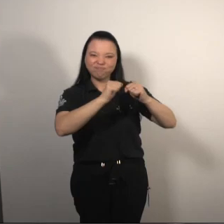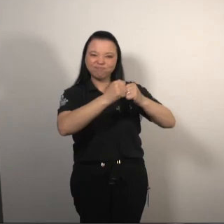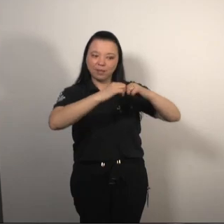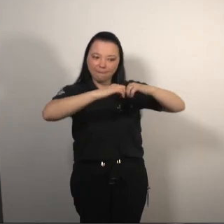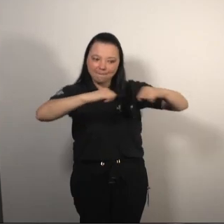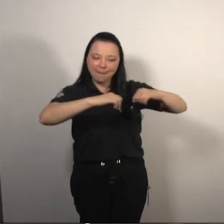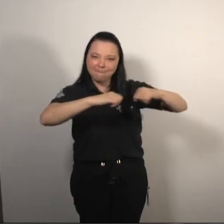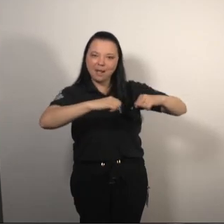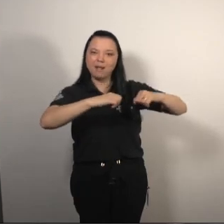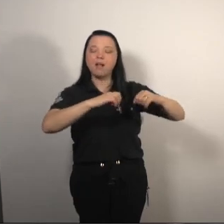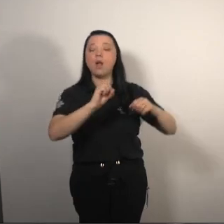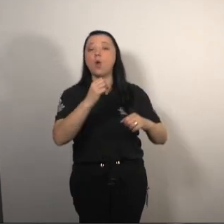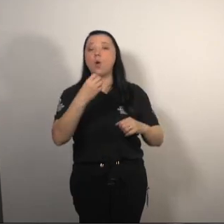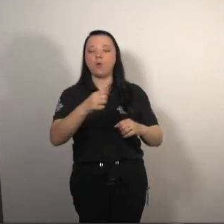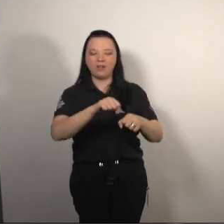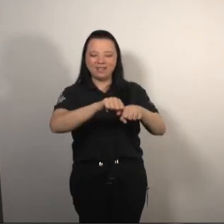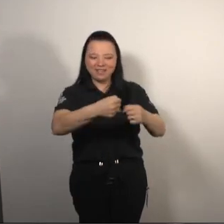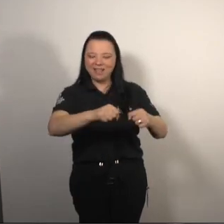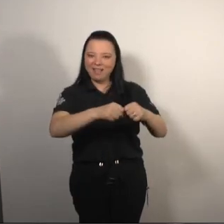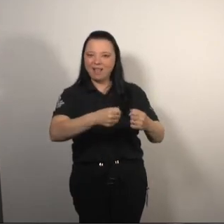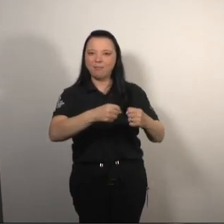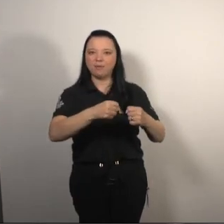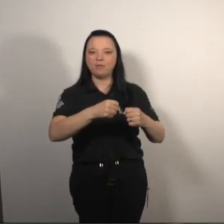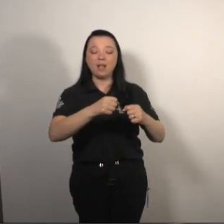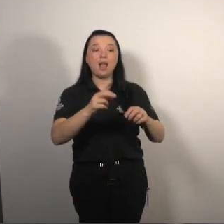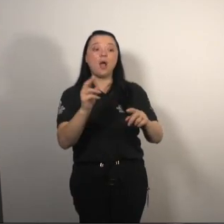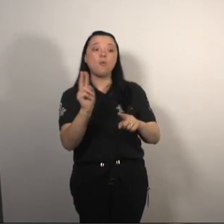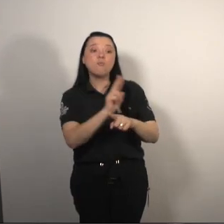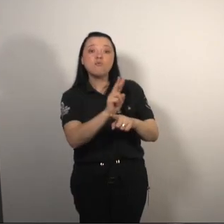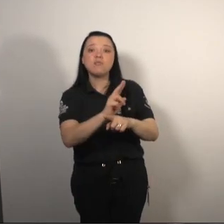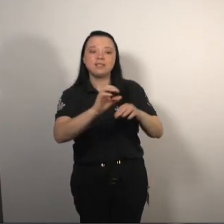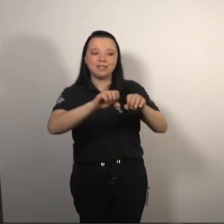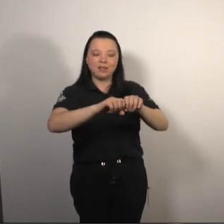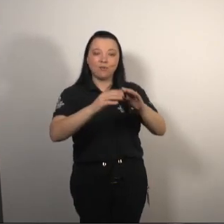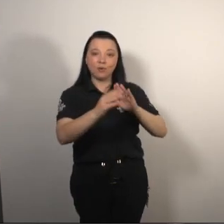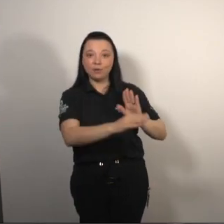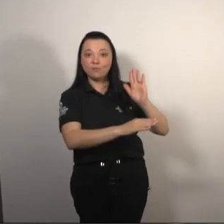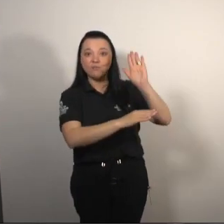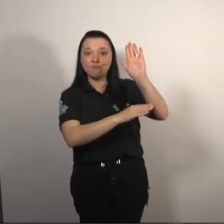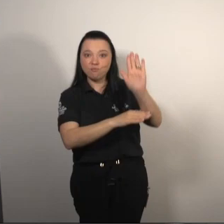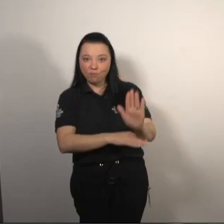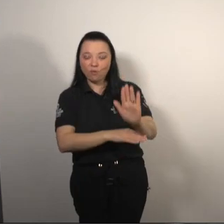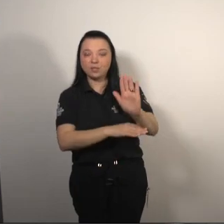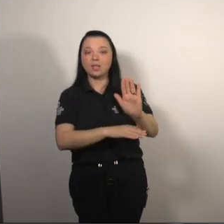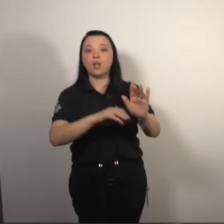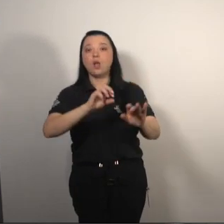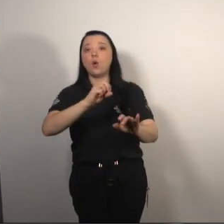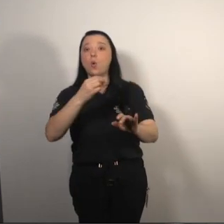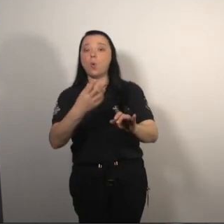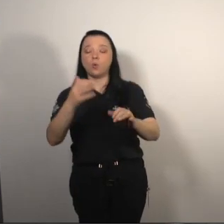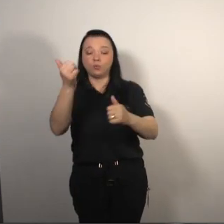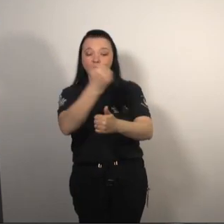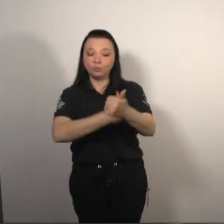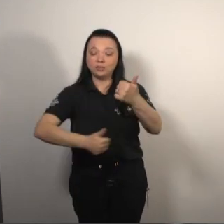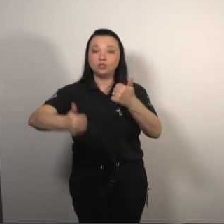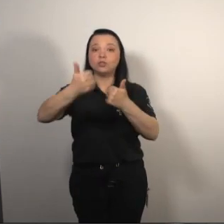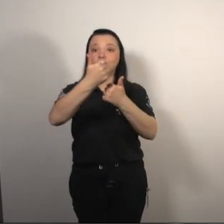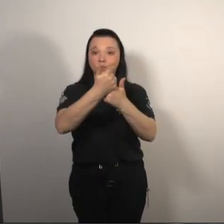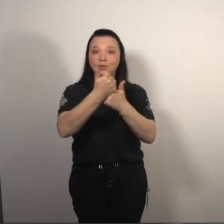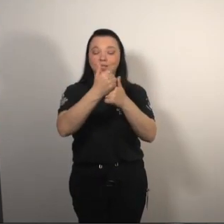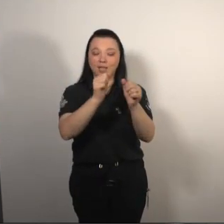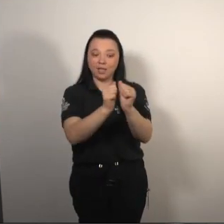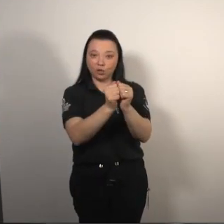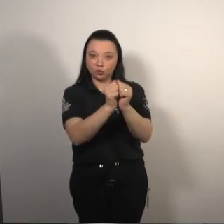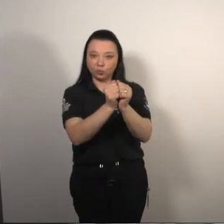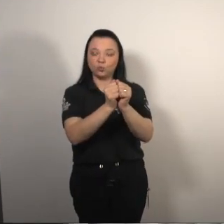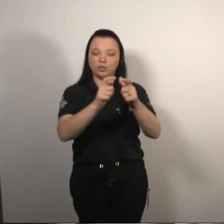segregado com proteção exposta, recuperação e substituição das juntas de